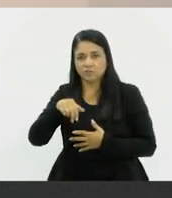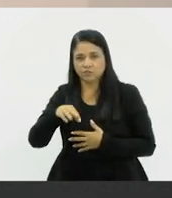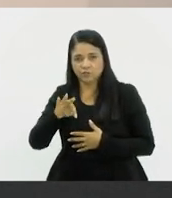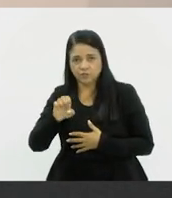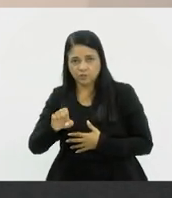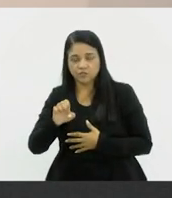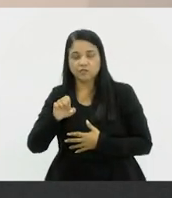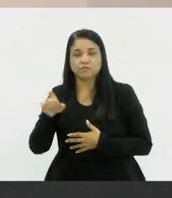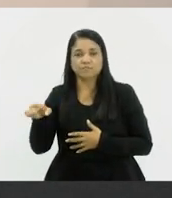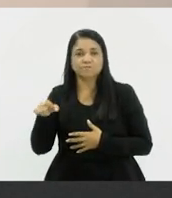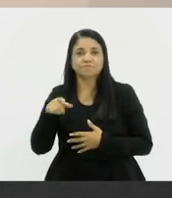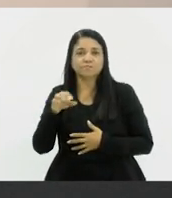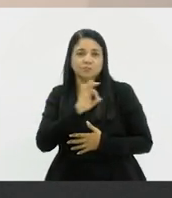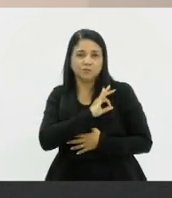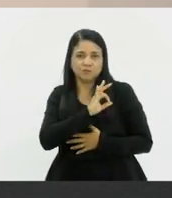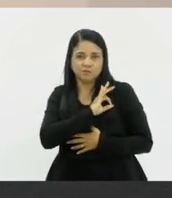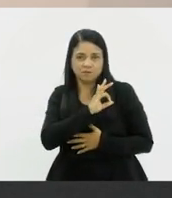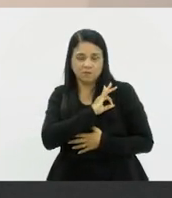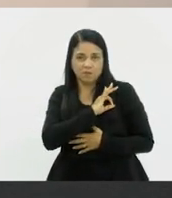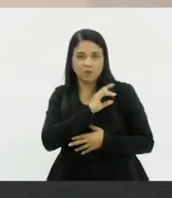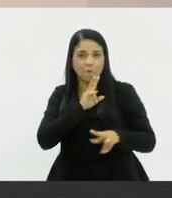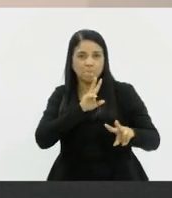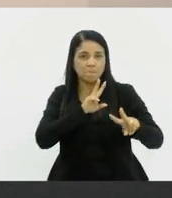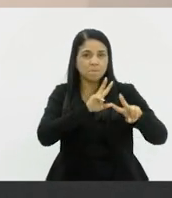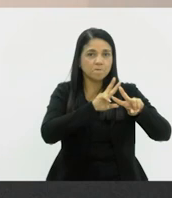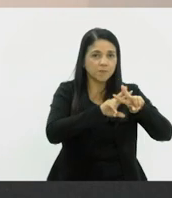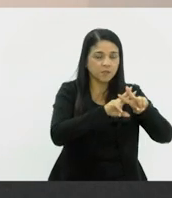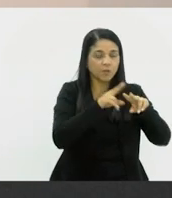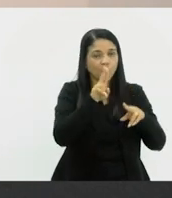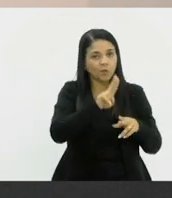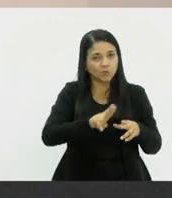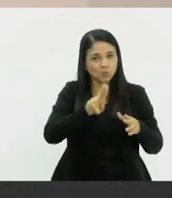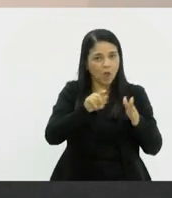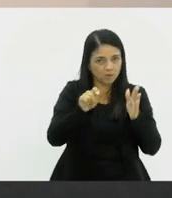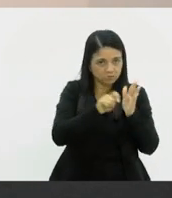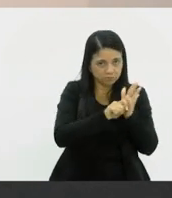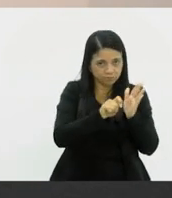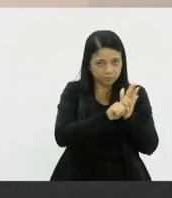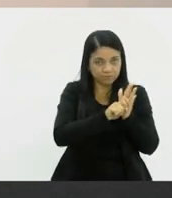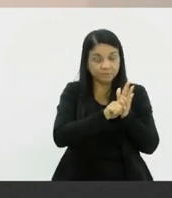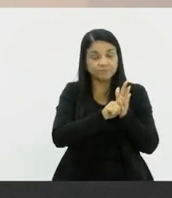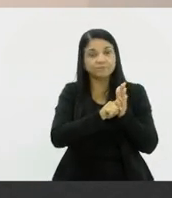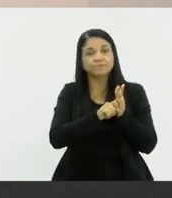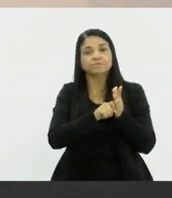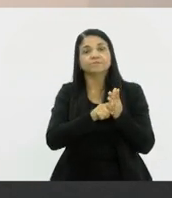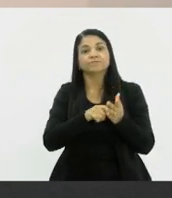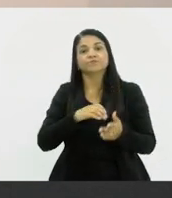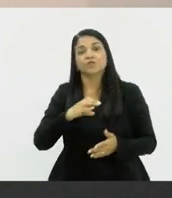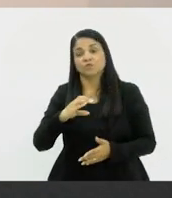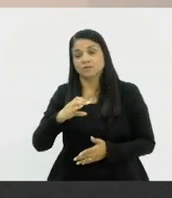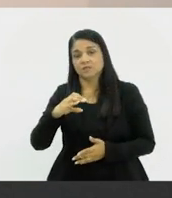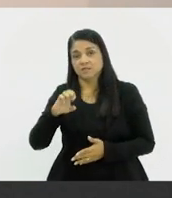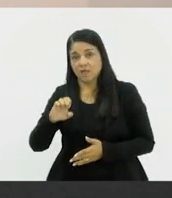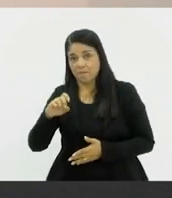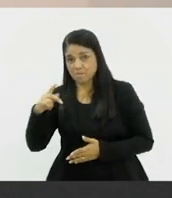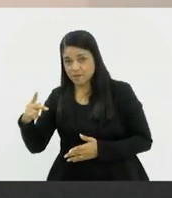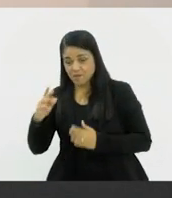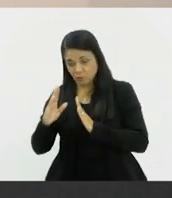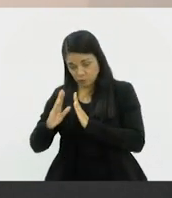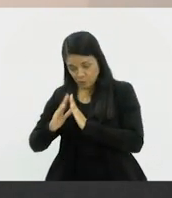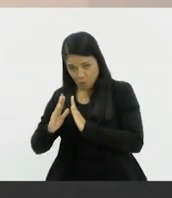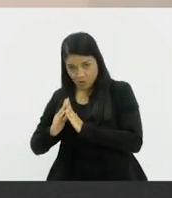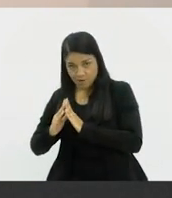prendeu o o usuário né a seu CP a sua condição